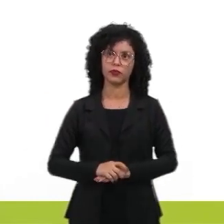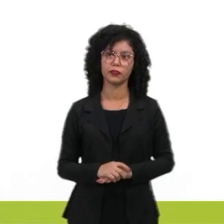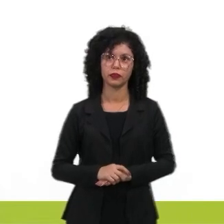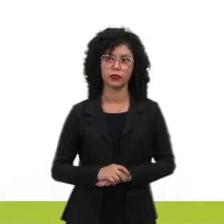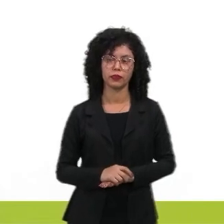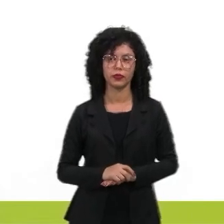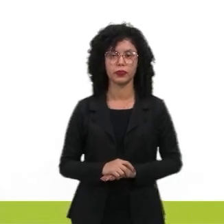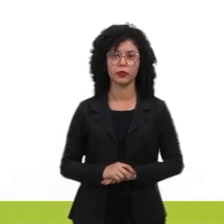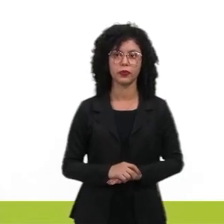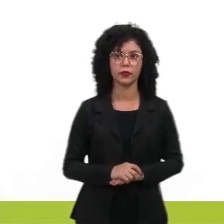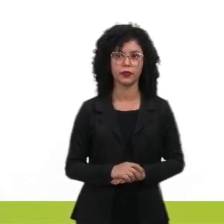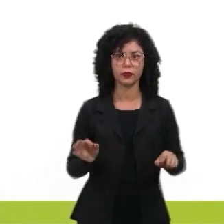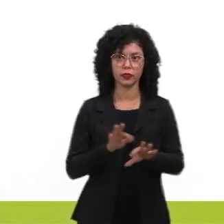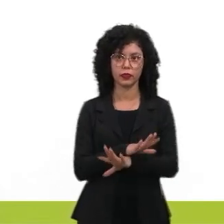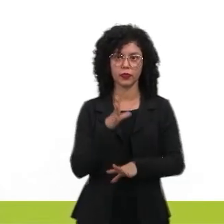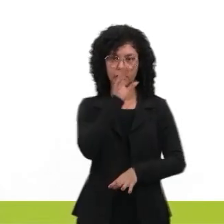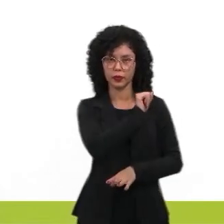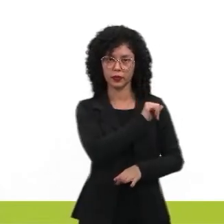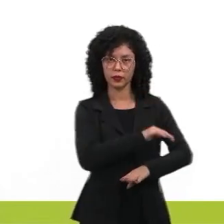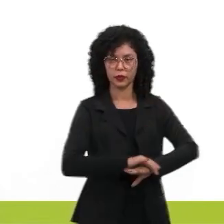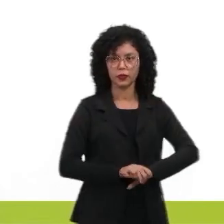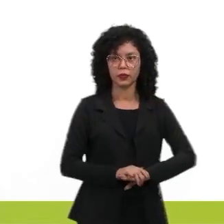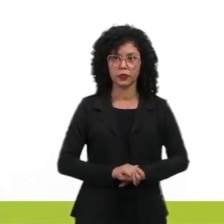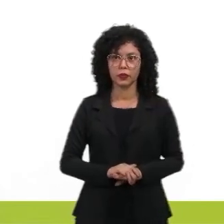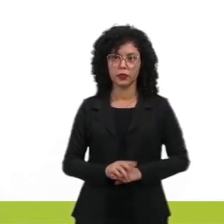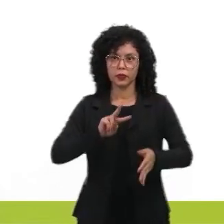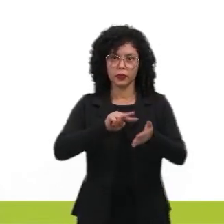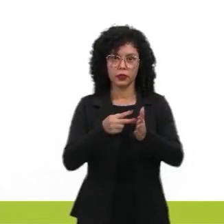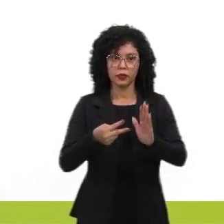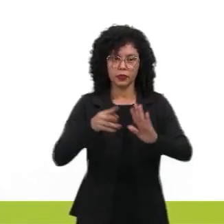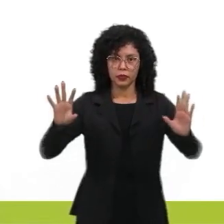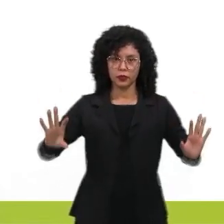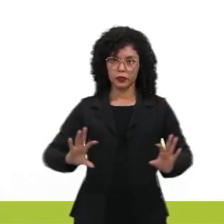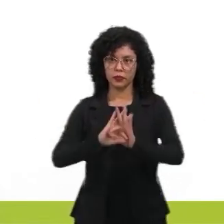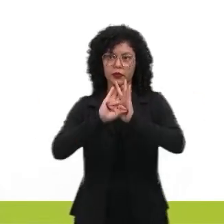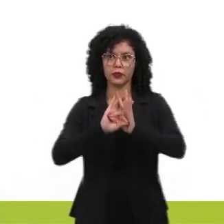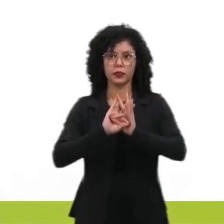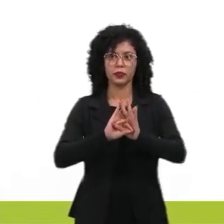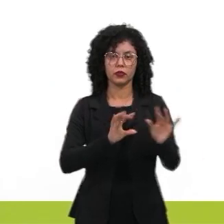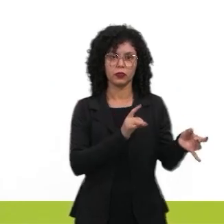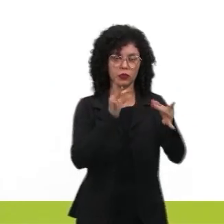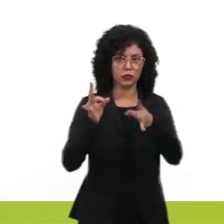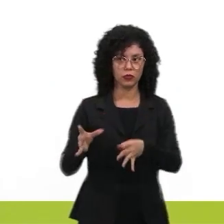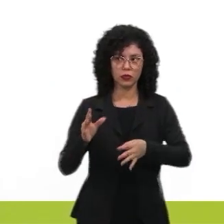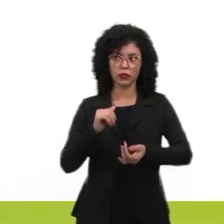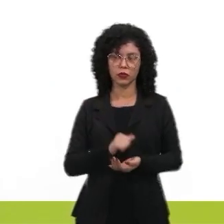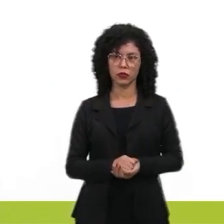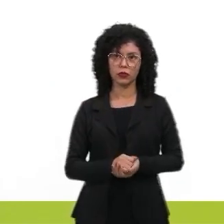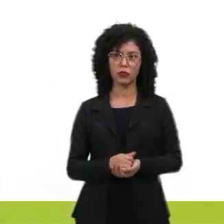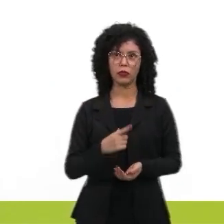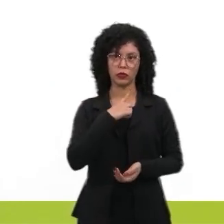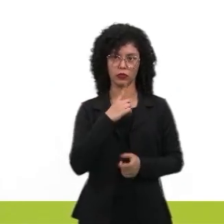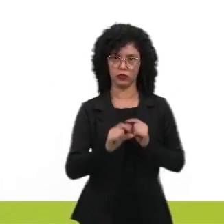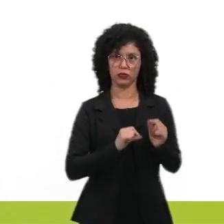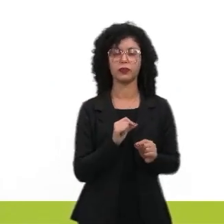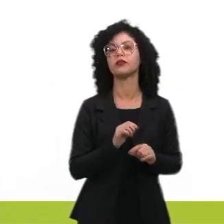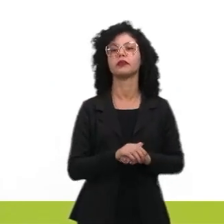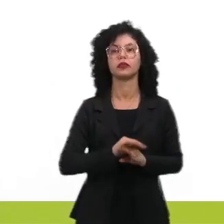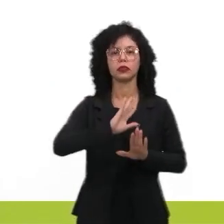bom? Para a gente matar essa ideia aqui, ó. O que significa essa relação de dica do professor? A gente vai pegar aqui, ó,